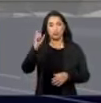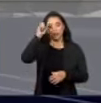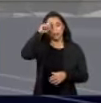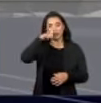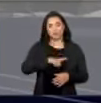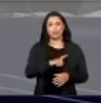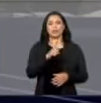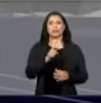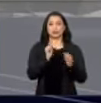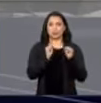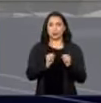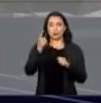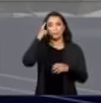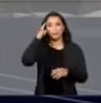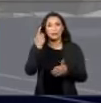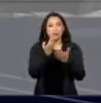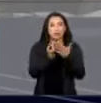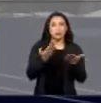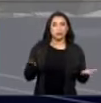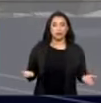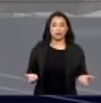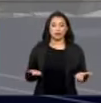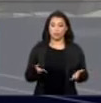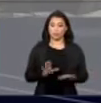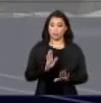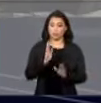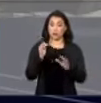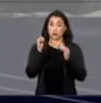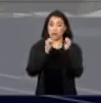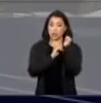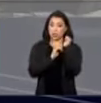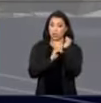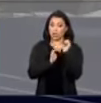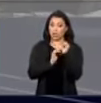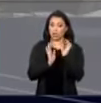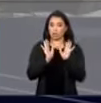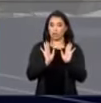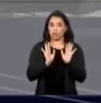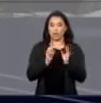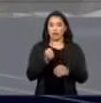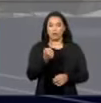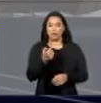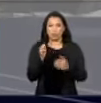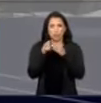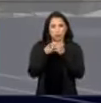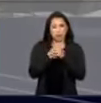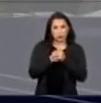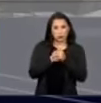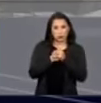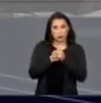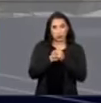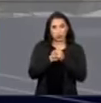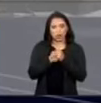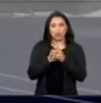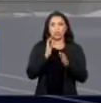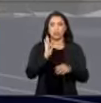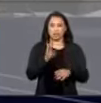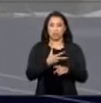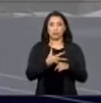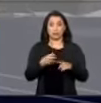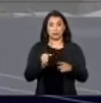pensar, e pensar silenciosamente, quase escondidamente. Eu disse, vencemos,